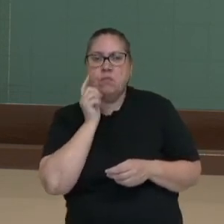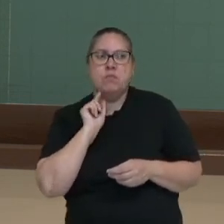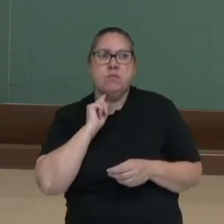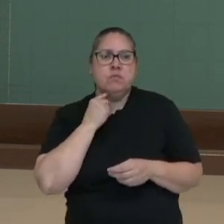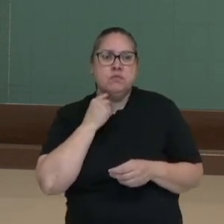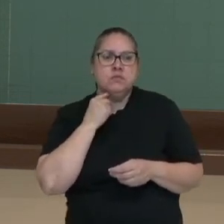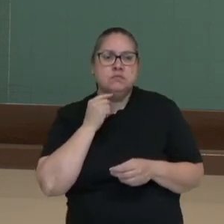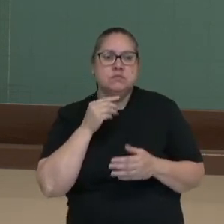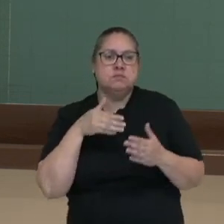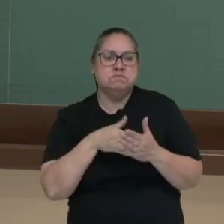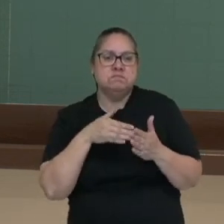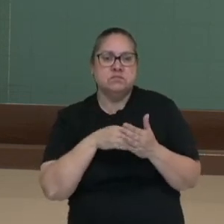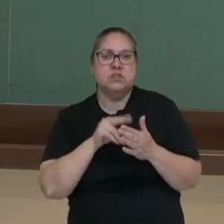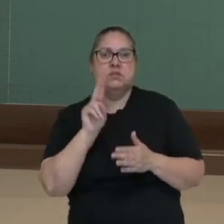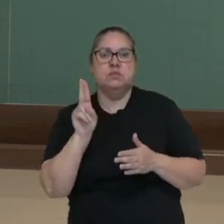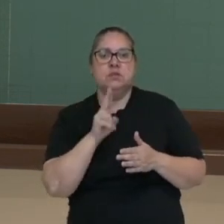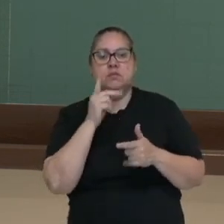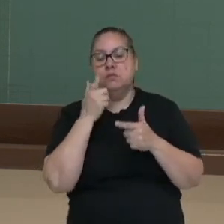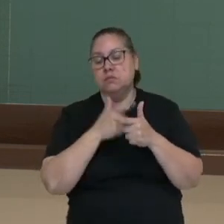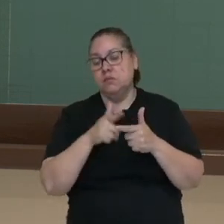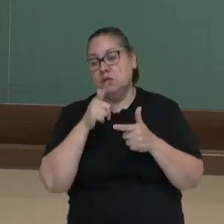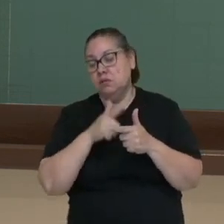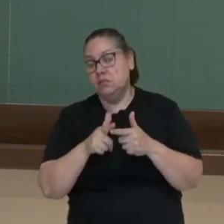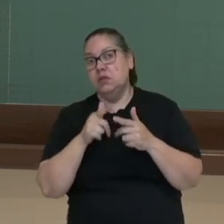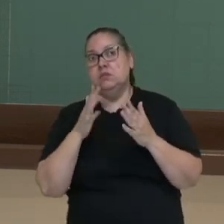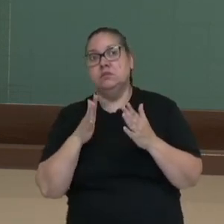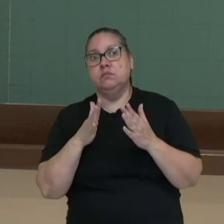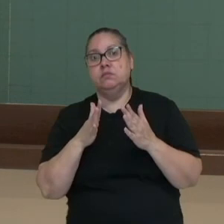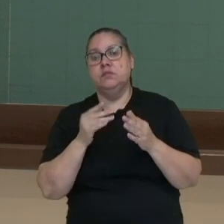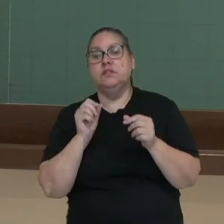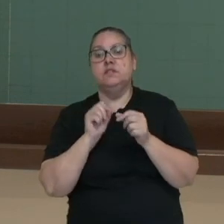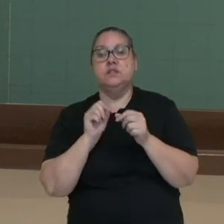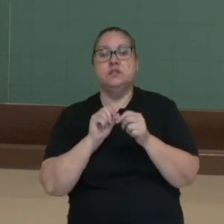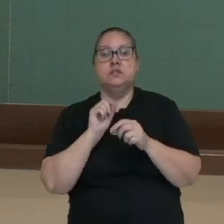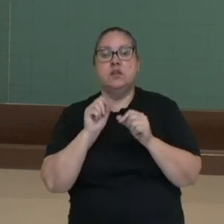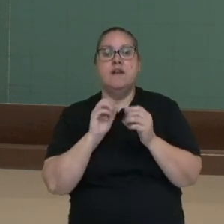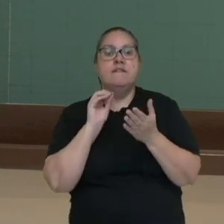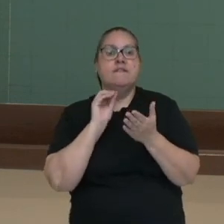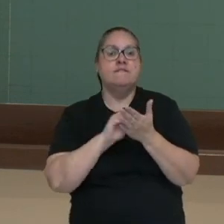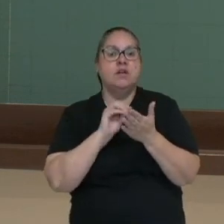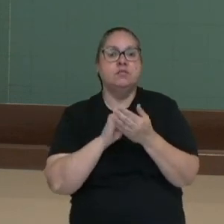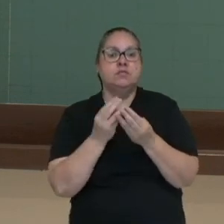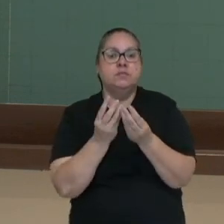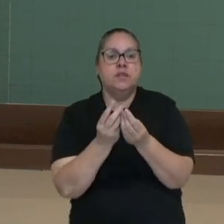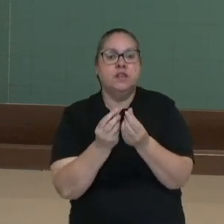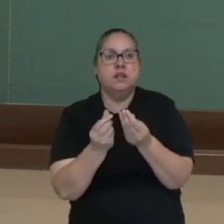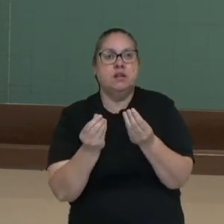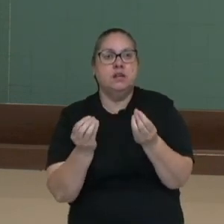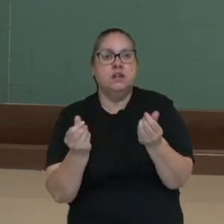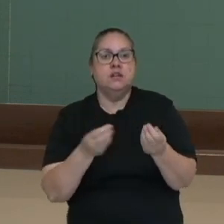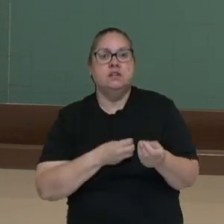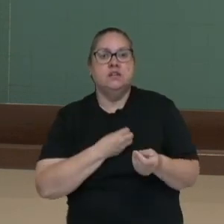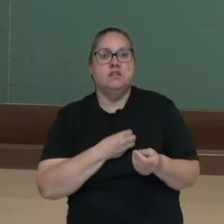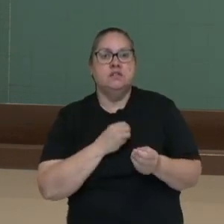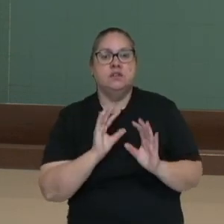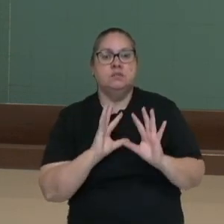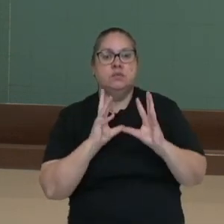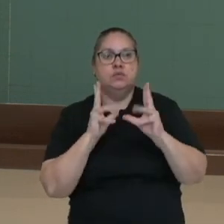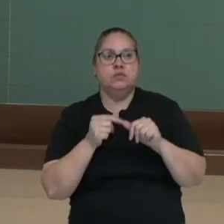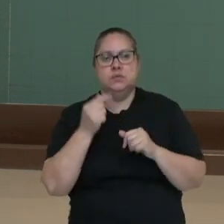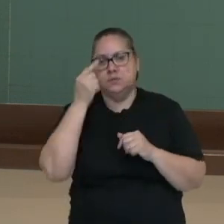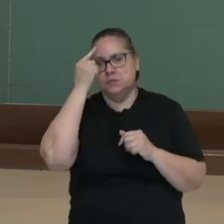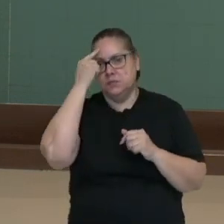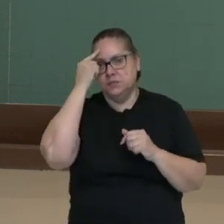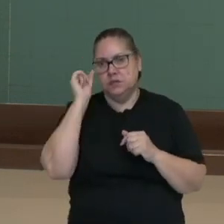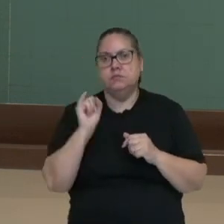utilização, nós estamos gerando um problema e provocando ali a falta de qualidade de vida de todos. Então é importante refletir